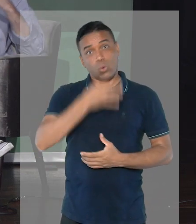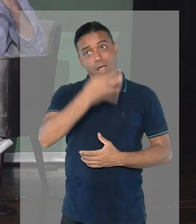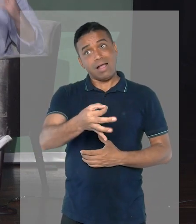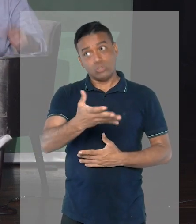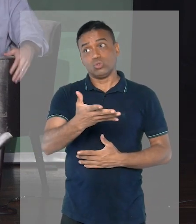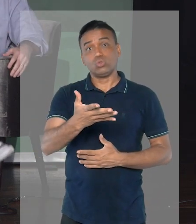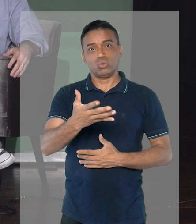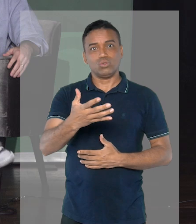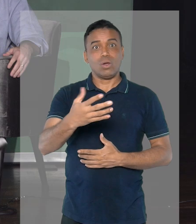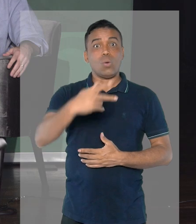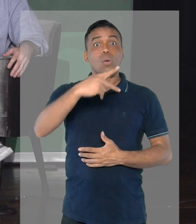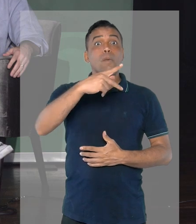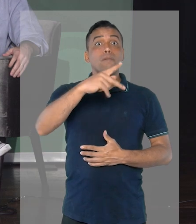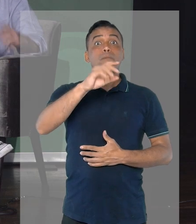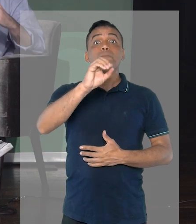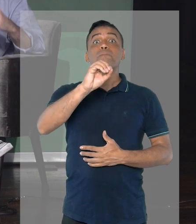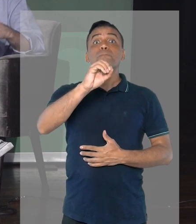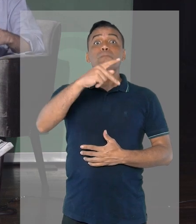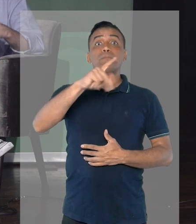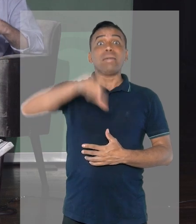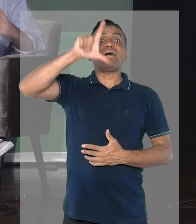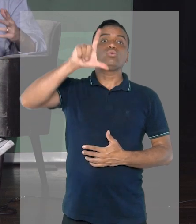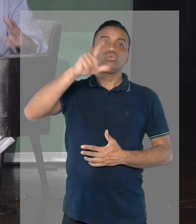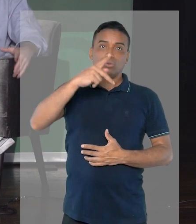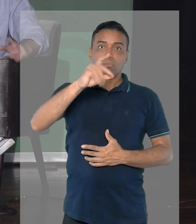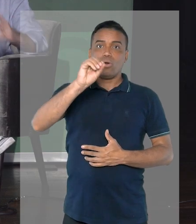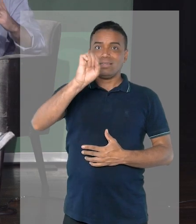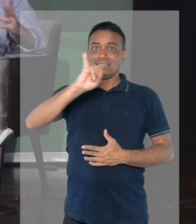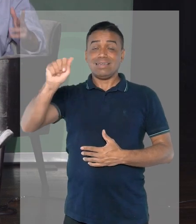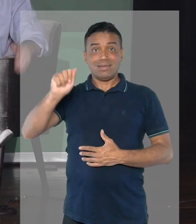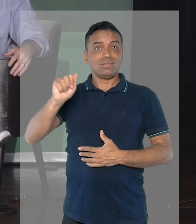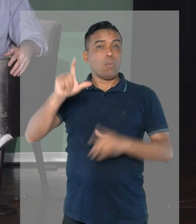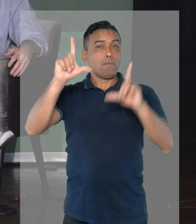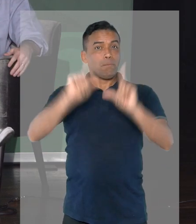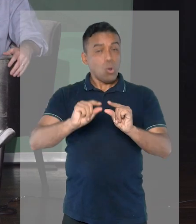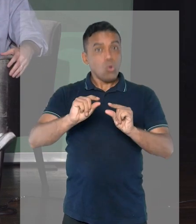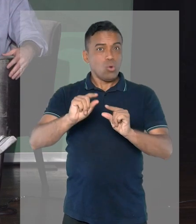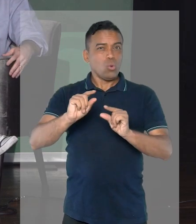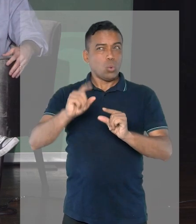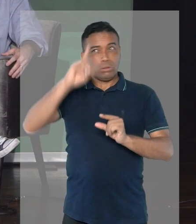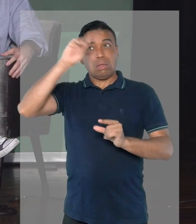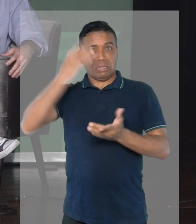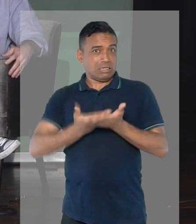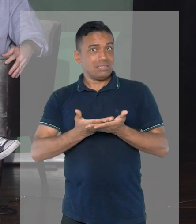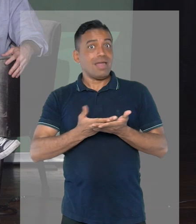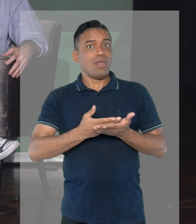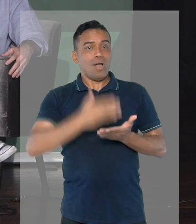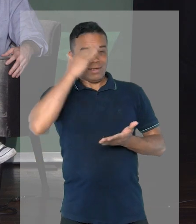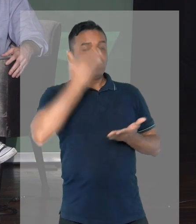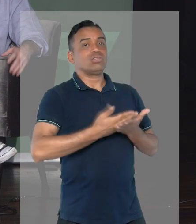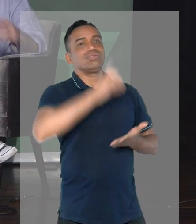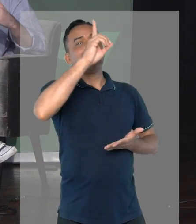Acho que, sobretudo, poesia com P maiúsculo, assim, né? Acho que o Rafael, menos ateu, é o Rafael que acredita no Deus poesia, assim.